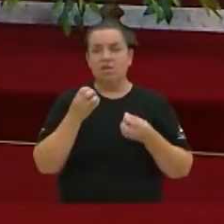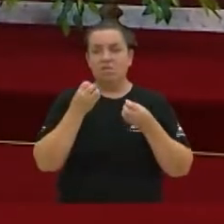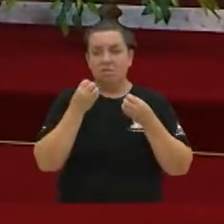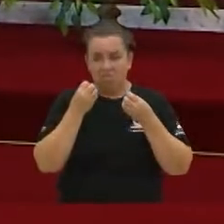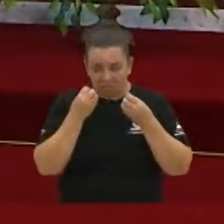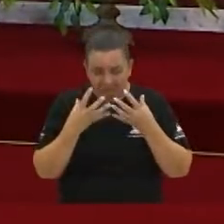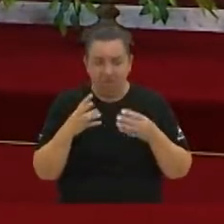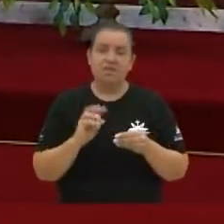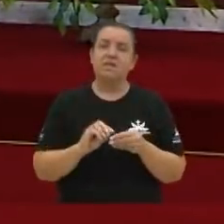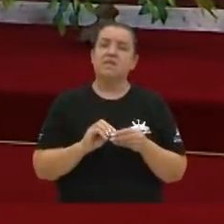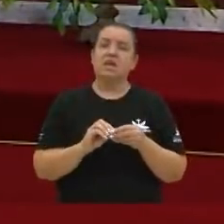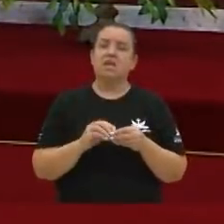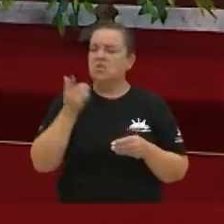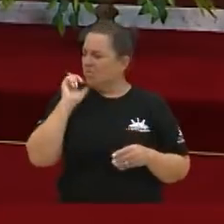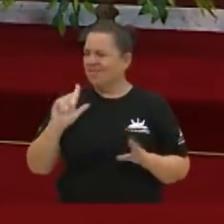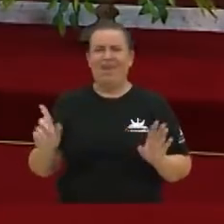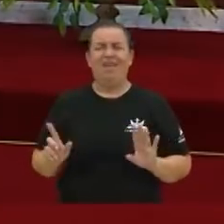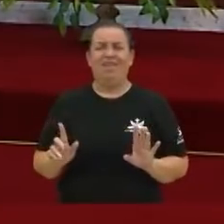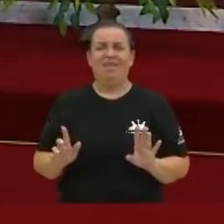boas